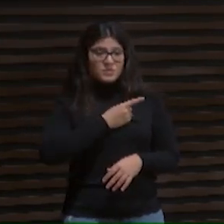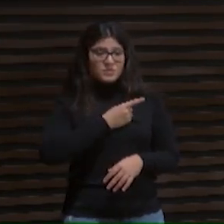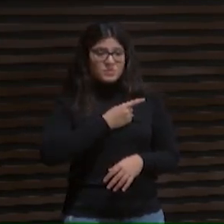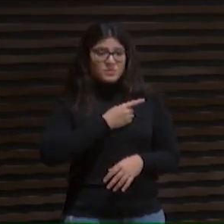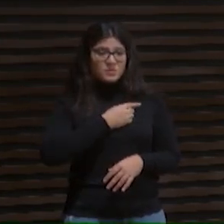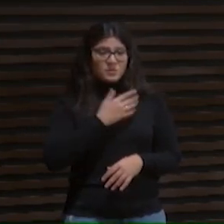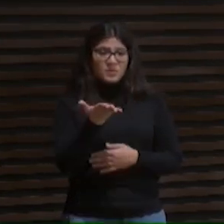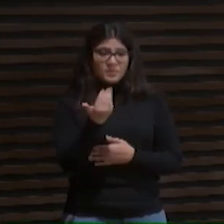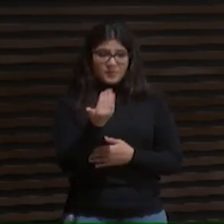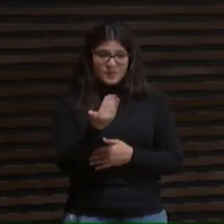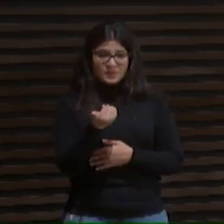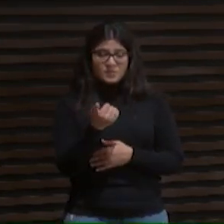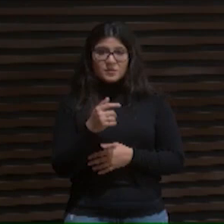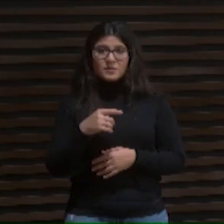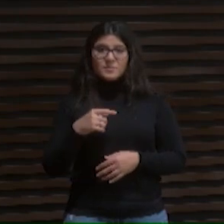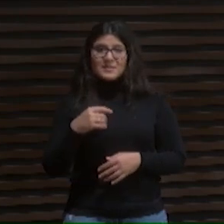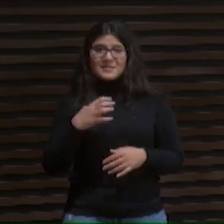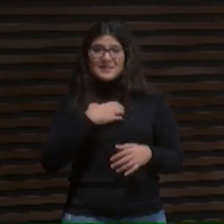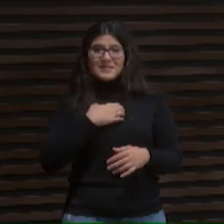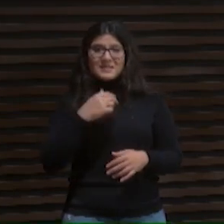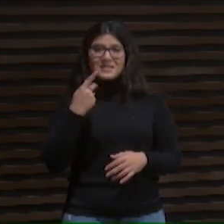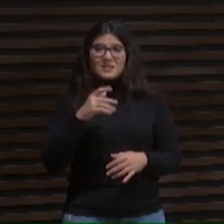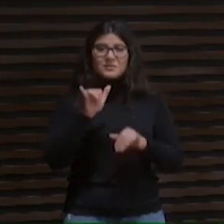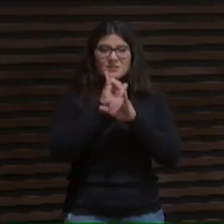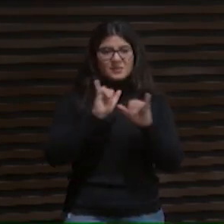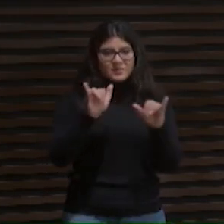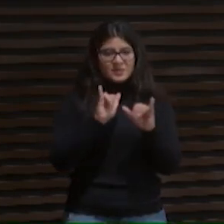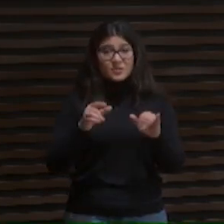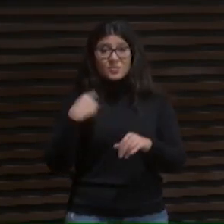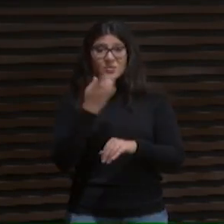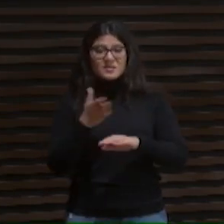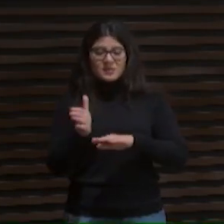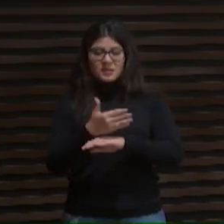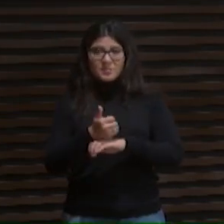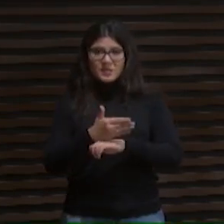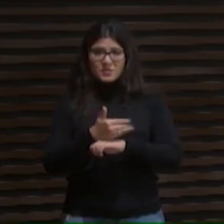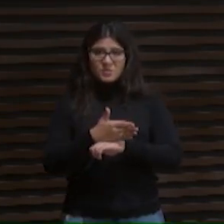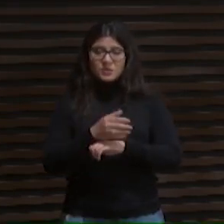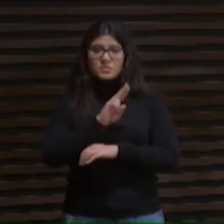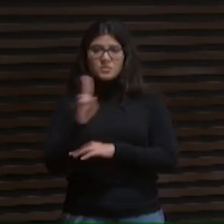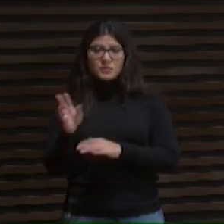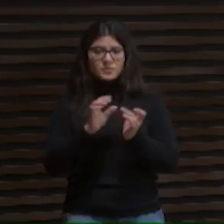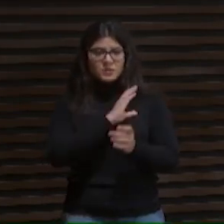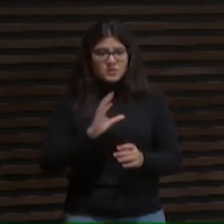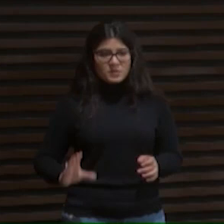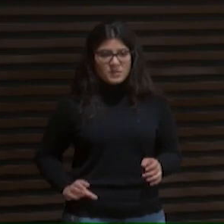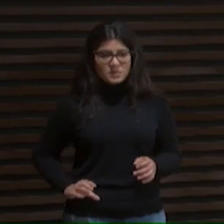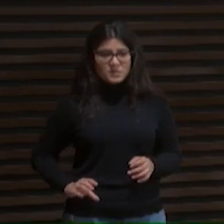seus emissários. Somos embaixadores em nome de Cristo, como se